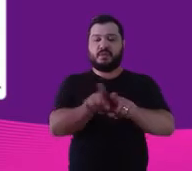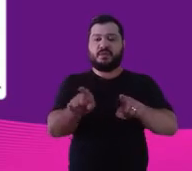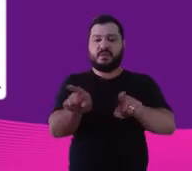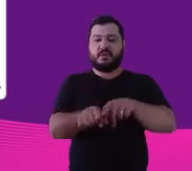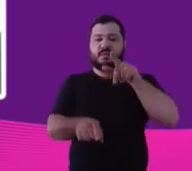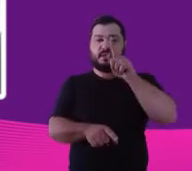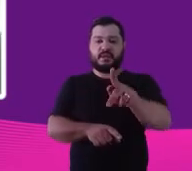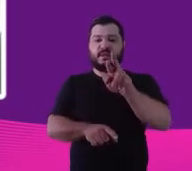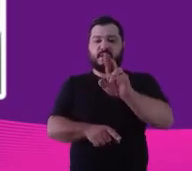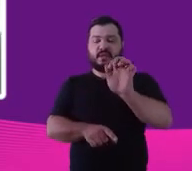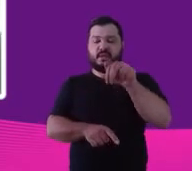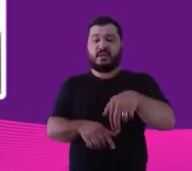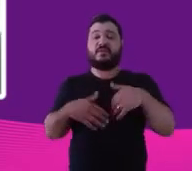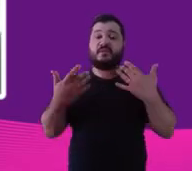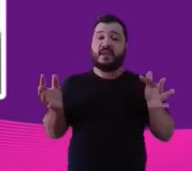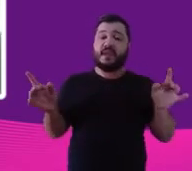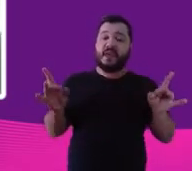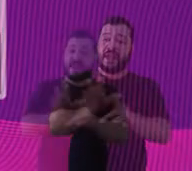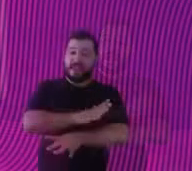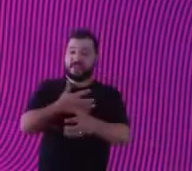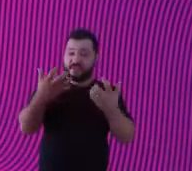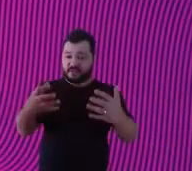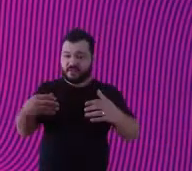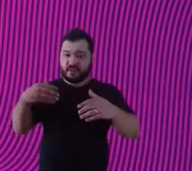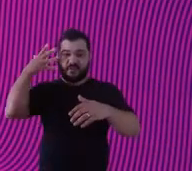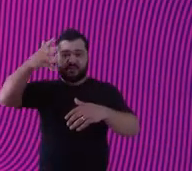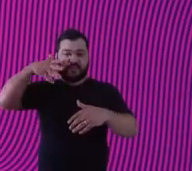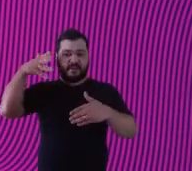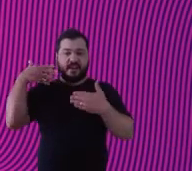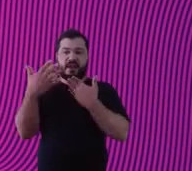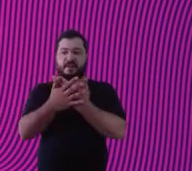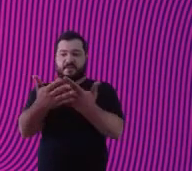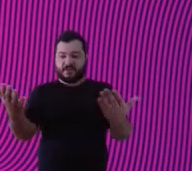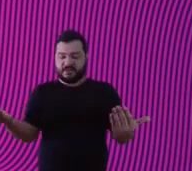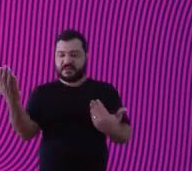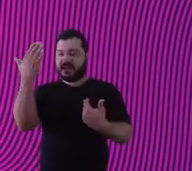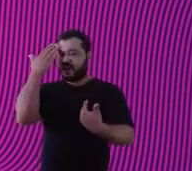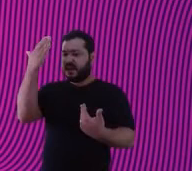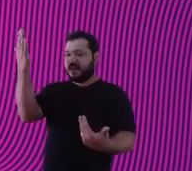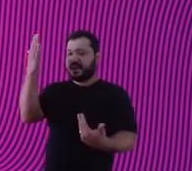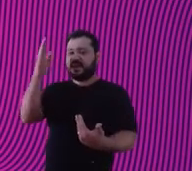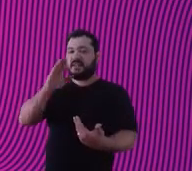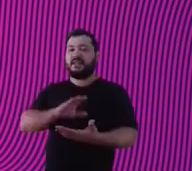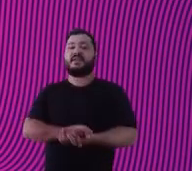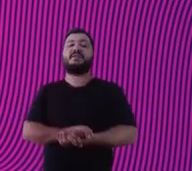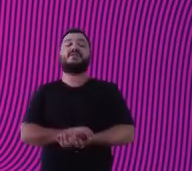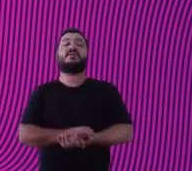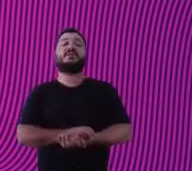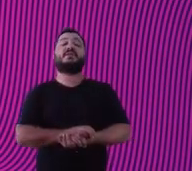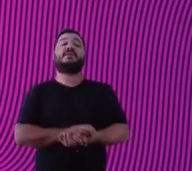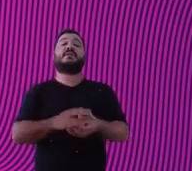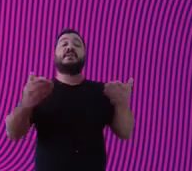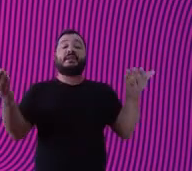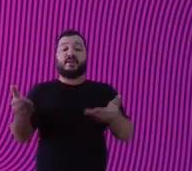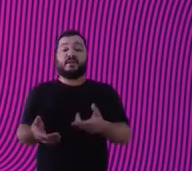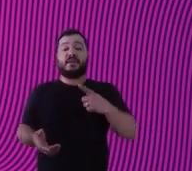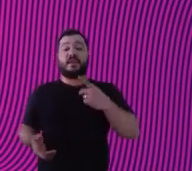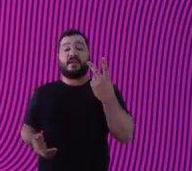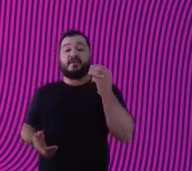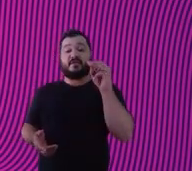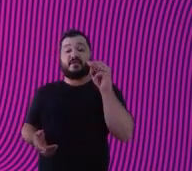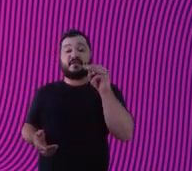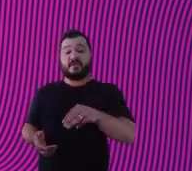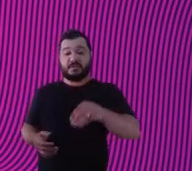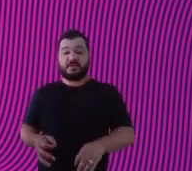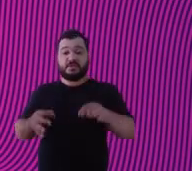era isso então que eu queria falar para vocês agradeço e acho que a gente vai ter aí o nossos 20 minutinhos